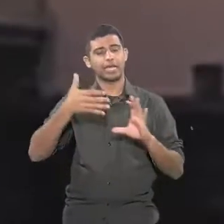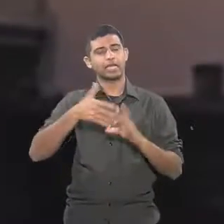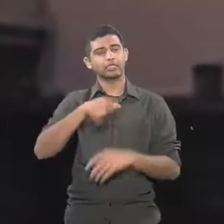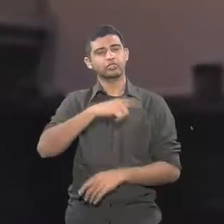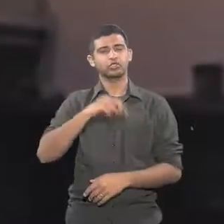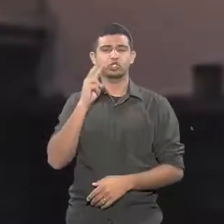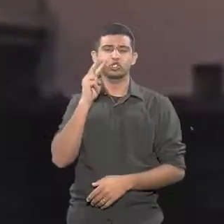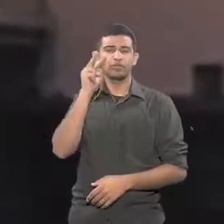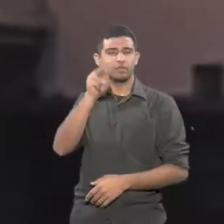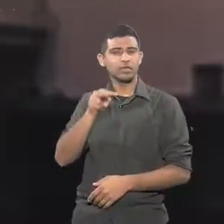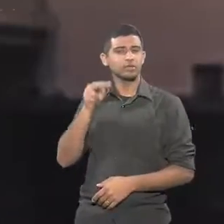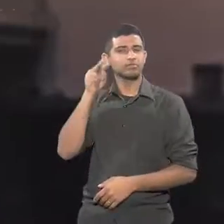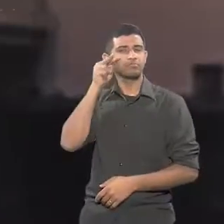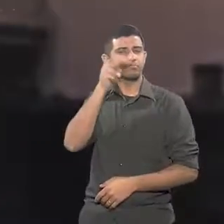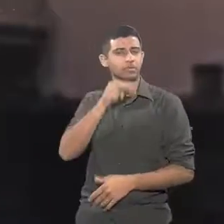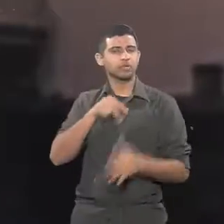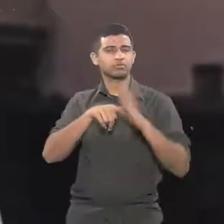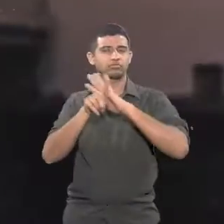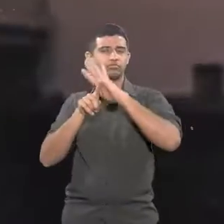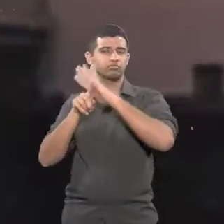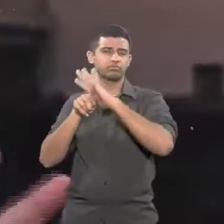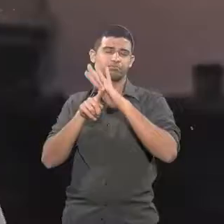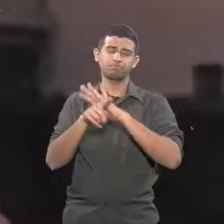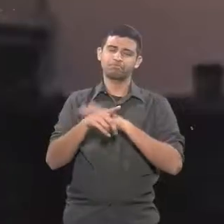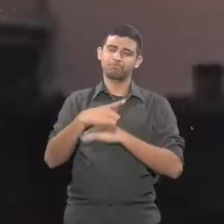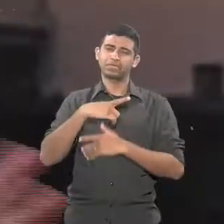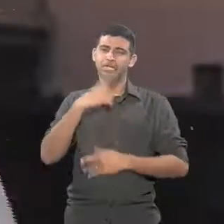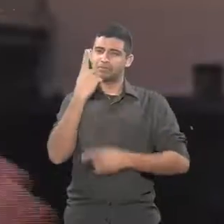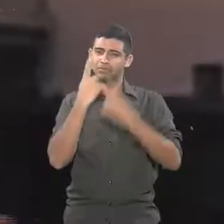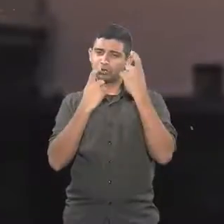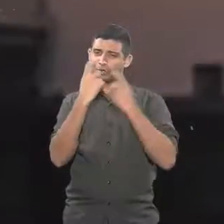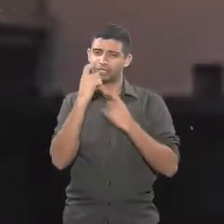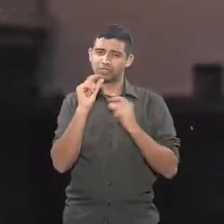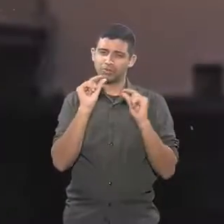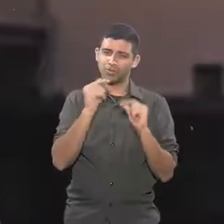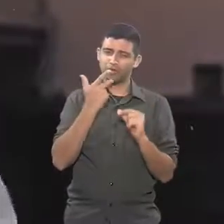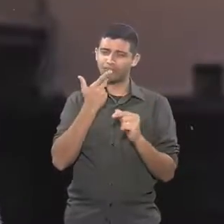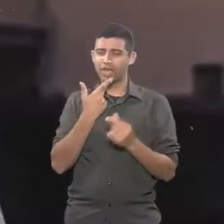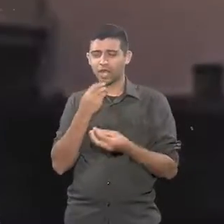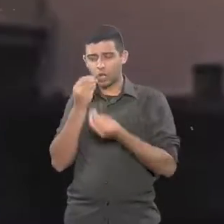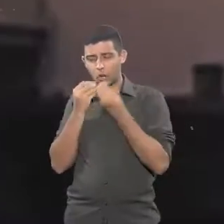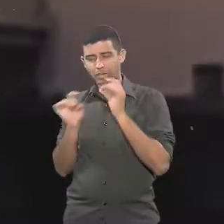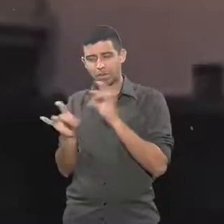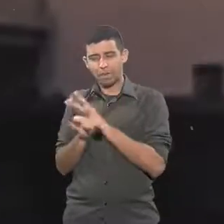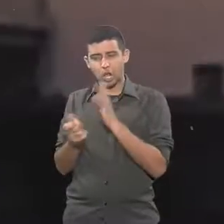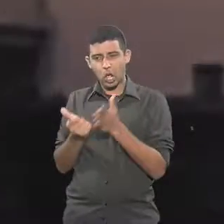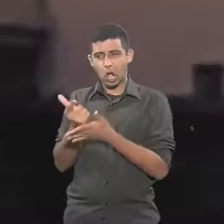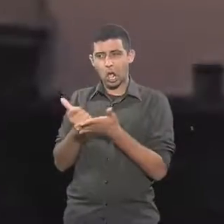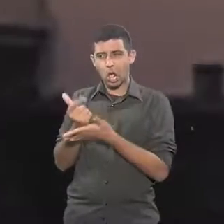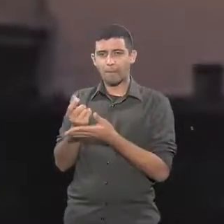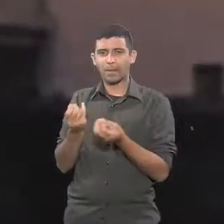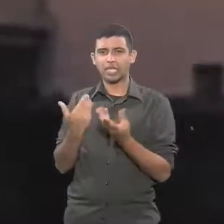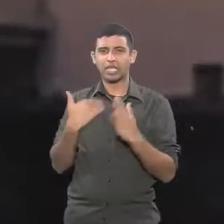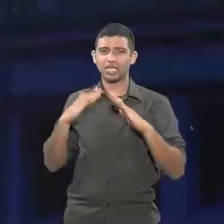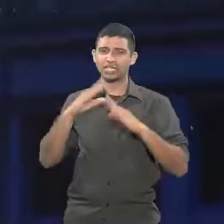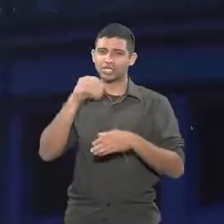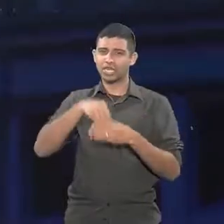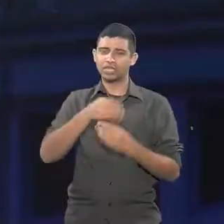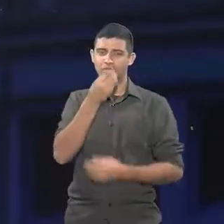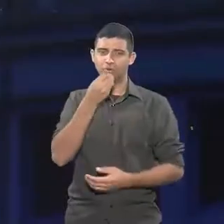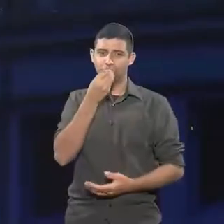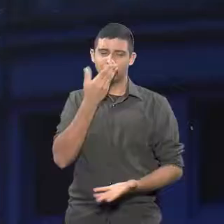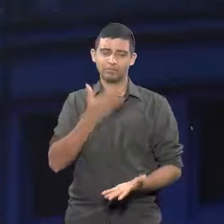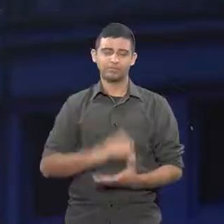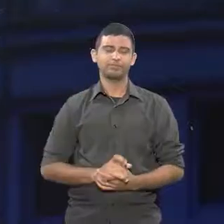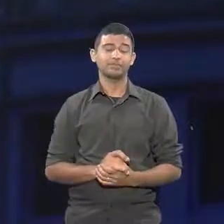gente vê observando e fica um pouco preocupado com essa questão de alimentos prontos, né, sendo adquiridos para consumo no domicílio. Agora, uma coisa que